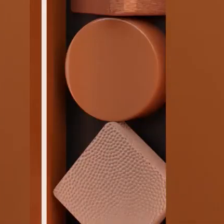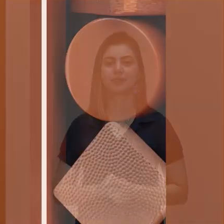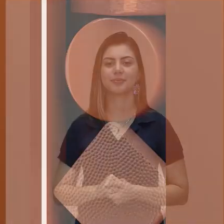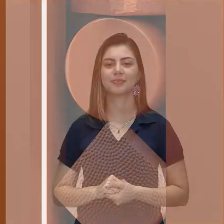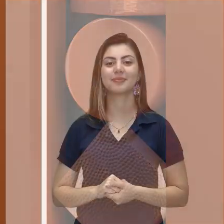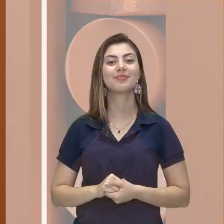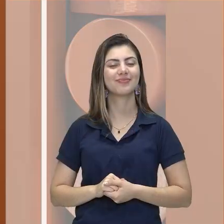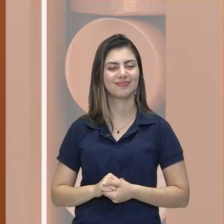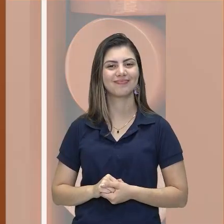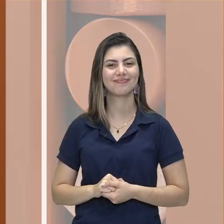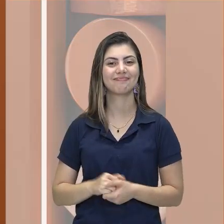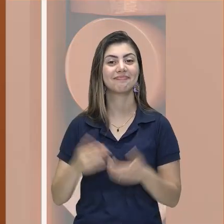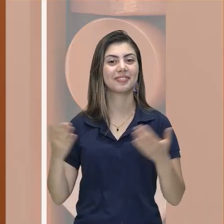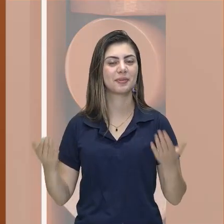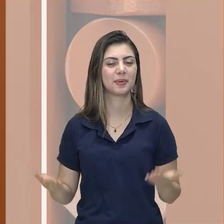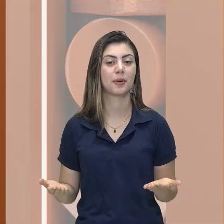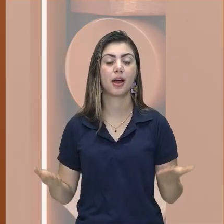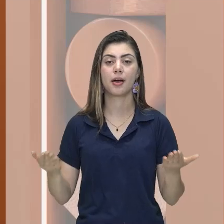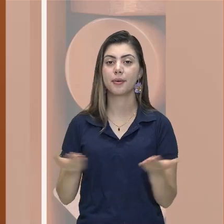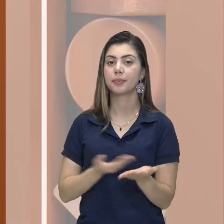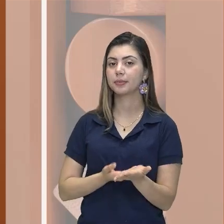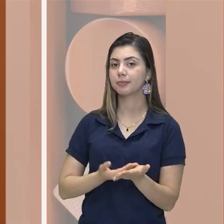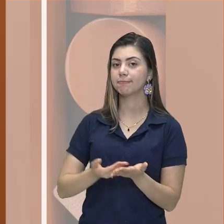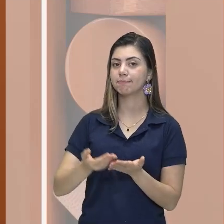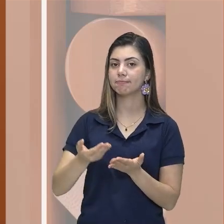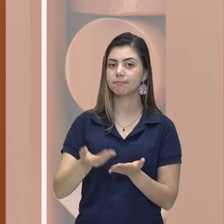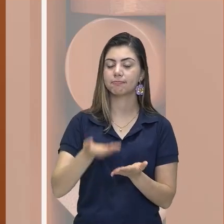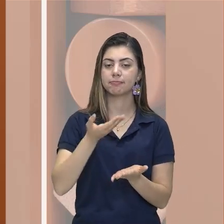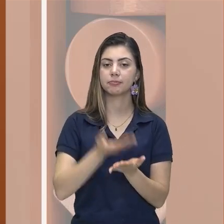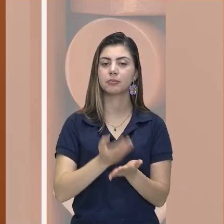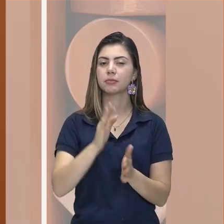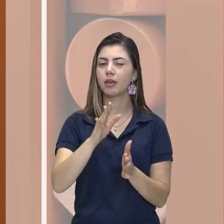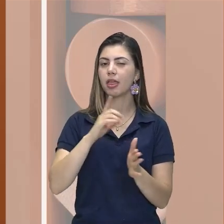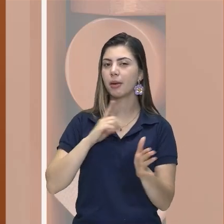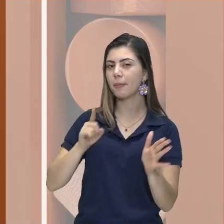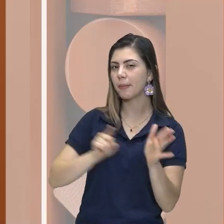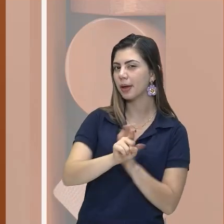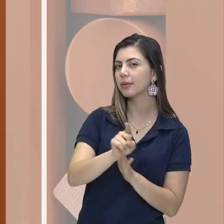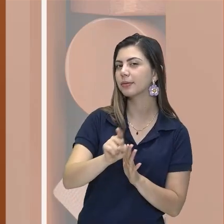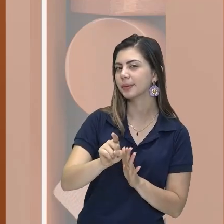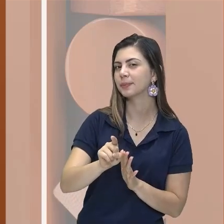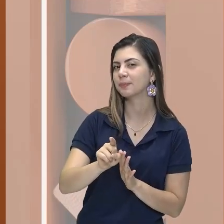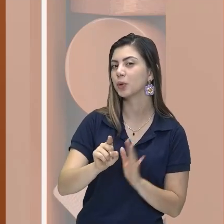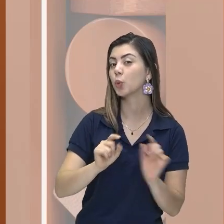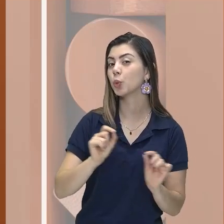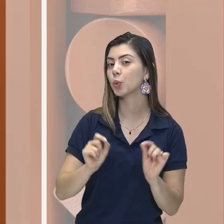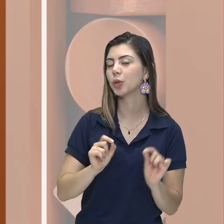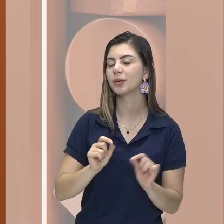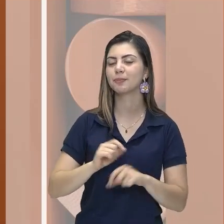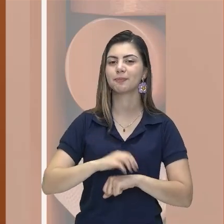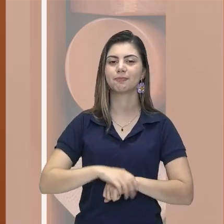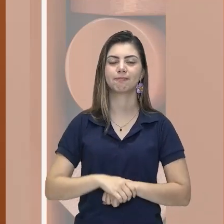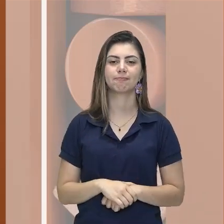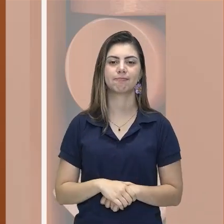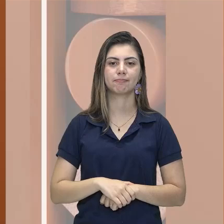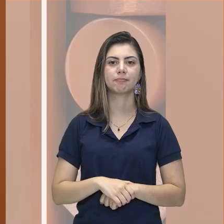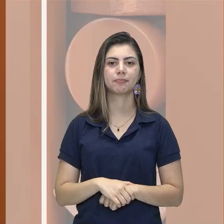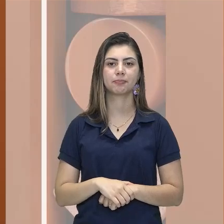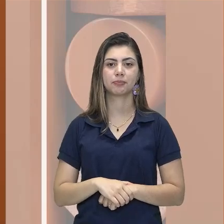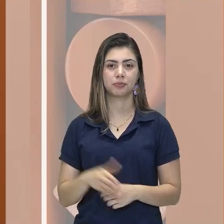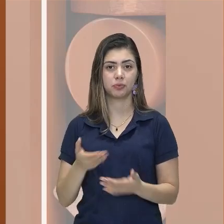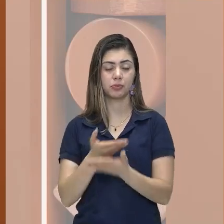Muito bem, então para início de conversa, eu vou perguntar a vocês, né, se